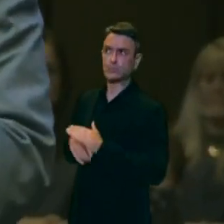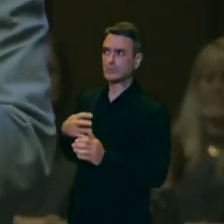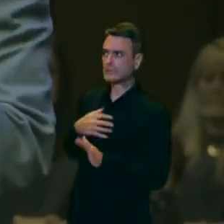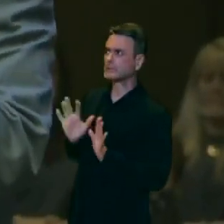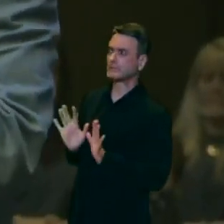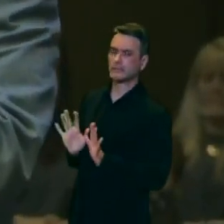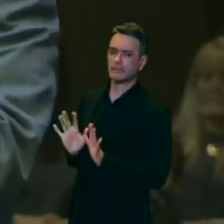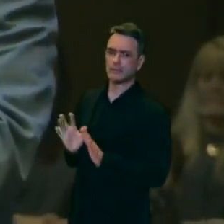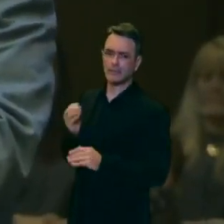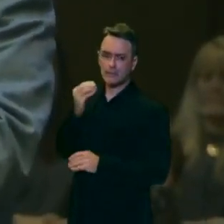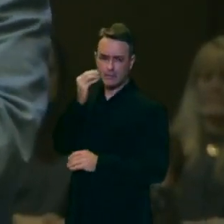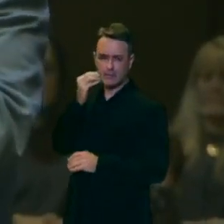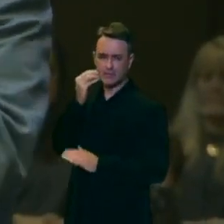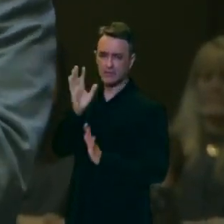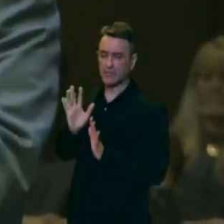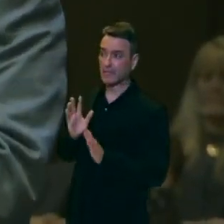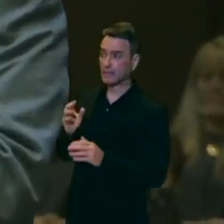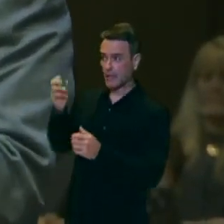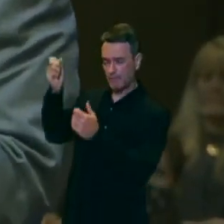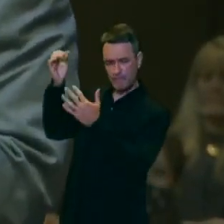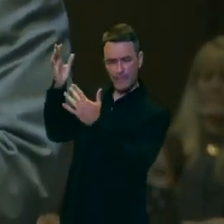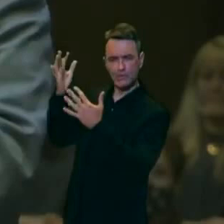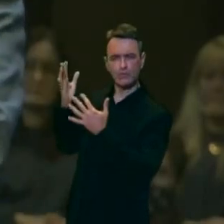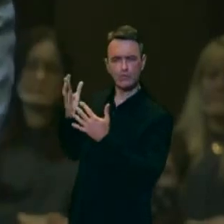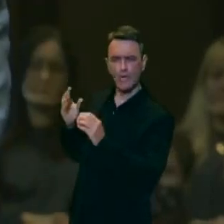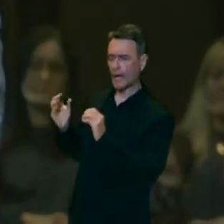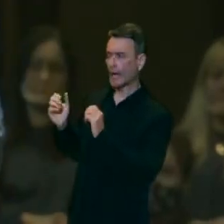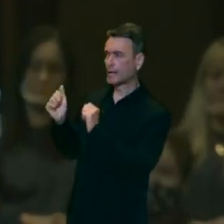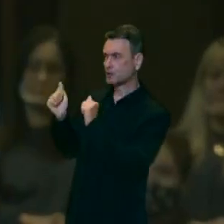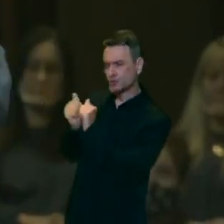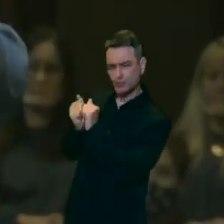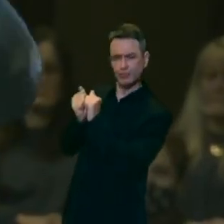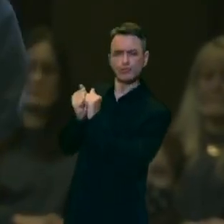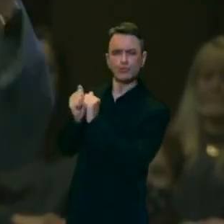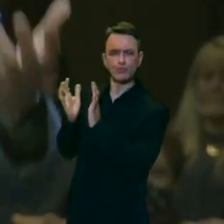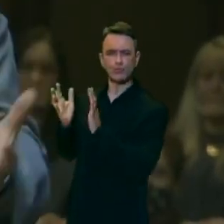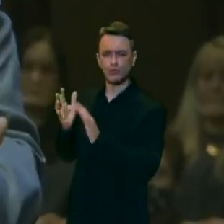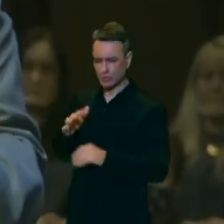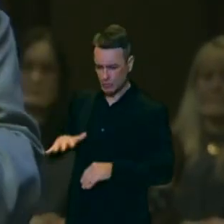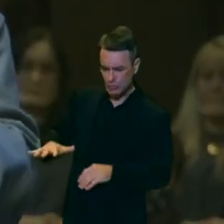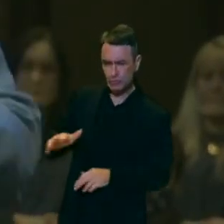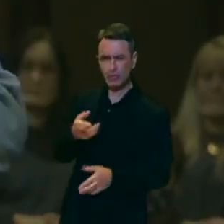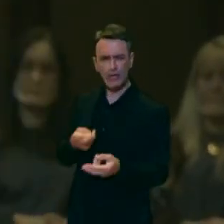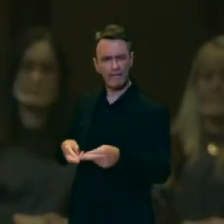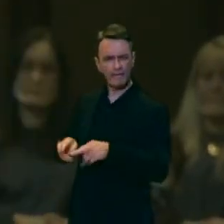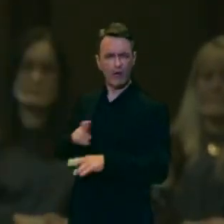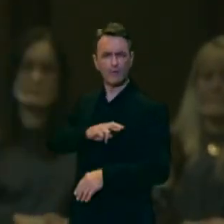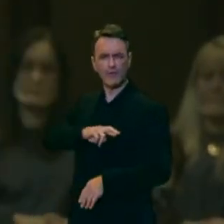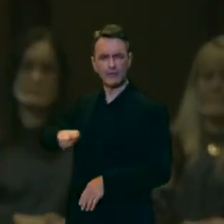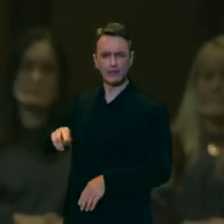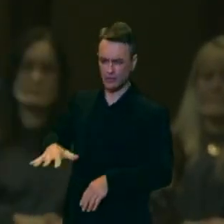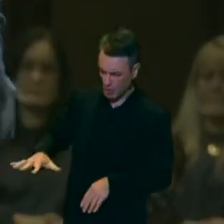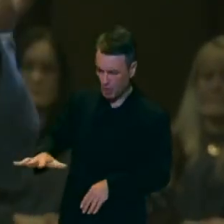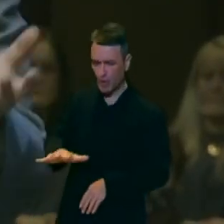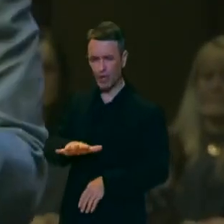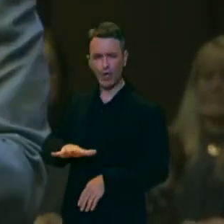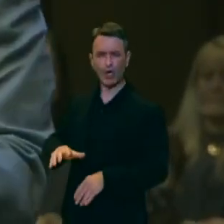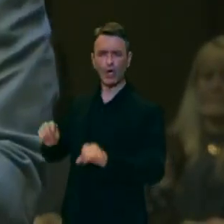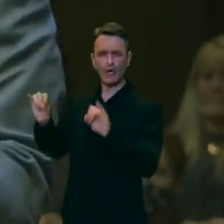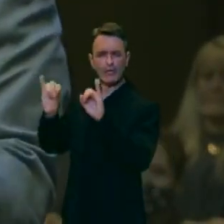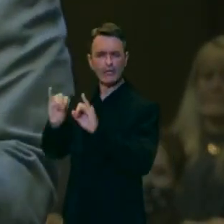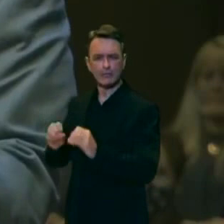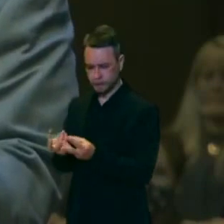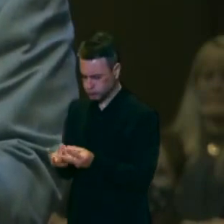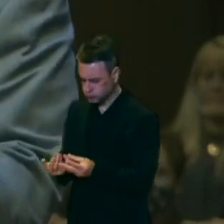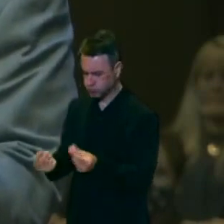vivia uma experiência abençoadora com Deus, que promoveu uma grande reforma religiosa, que acabou com a idolatria